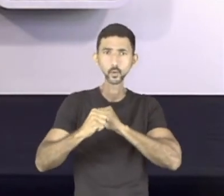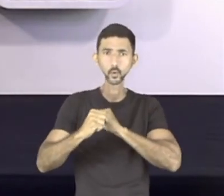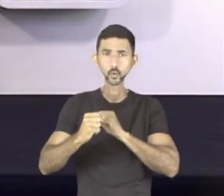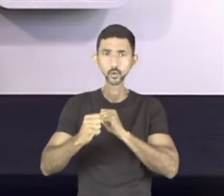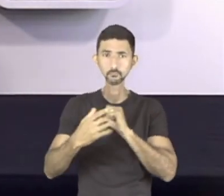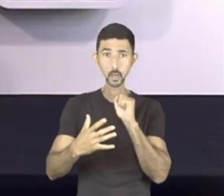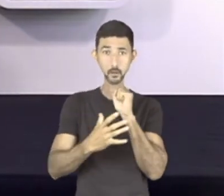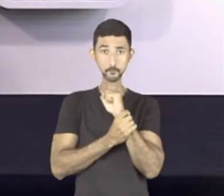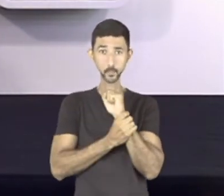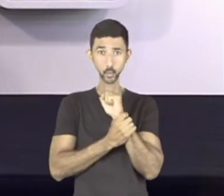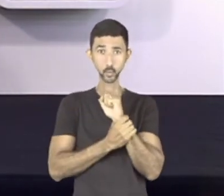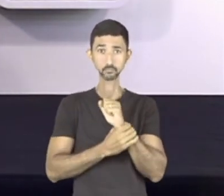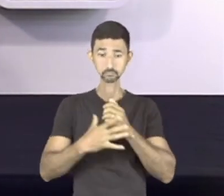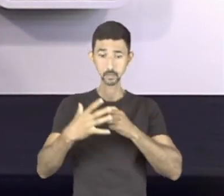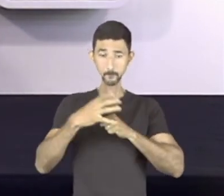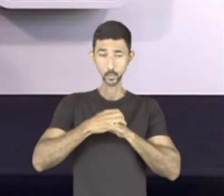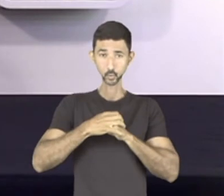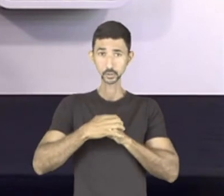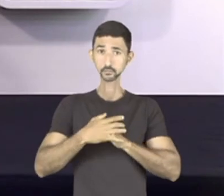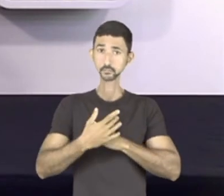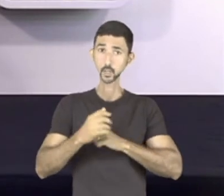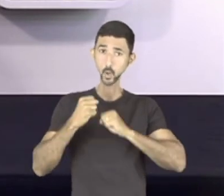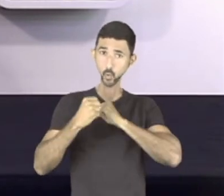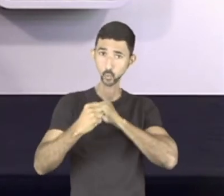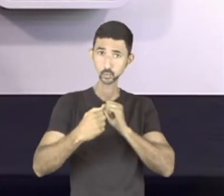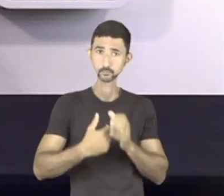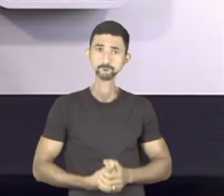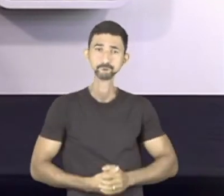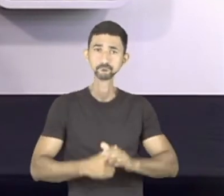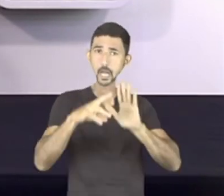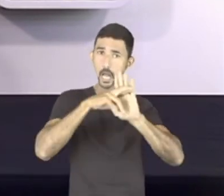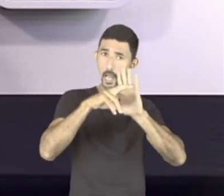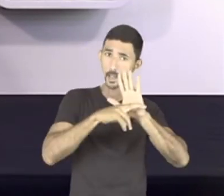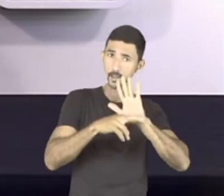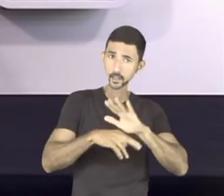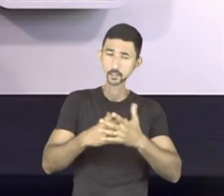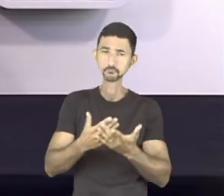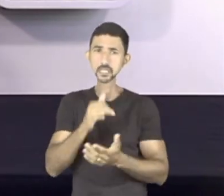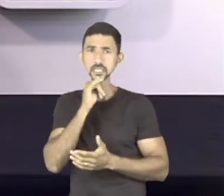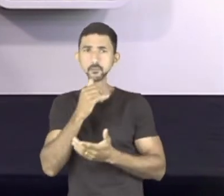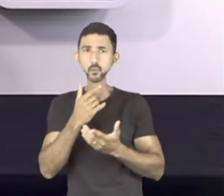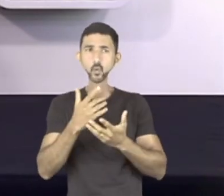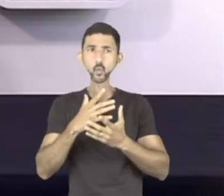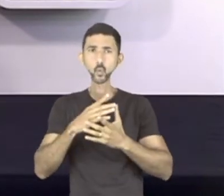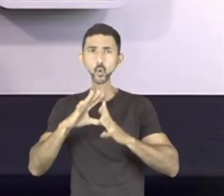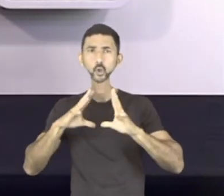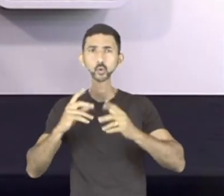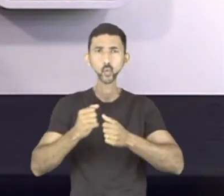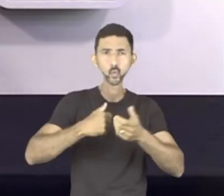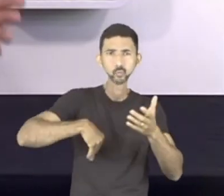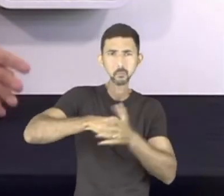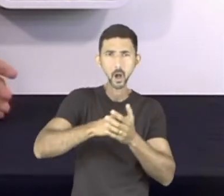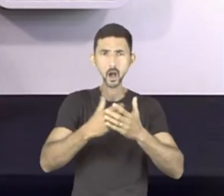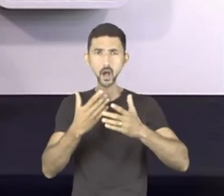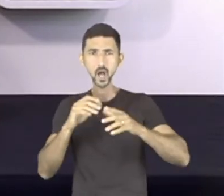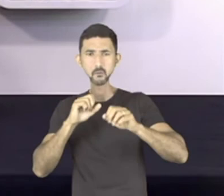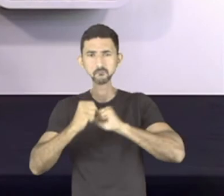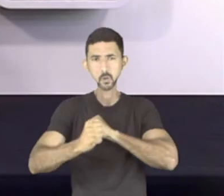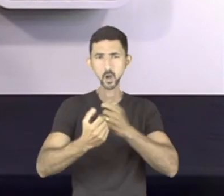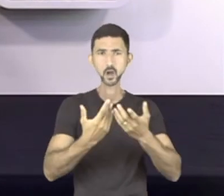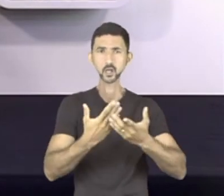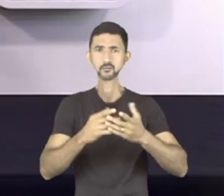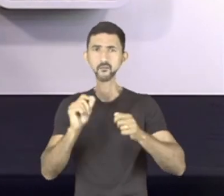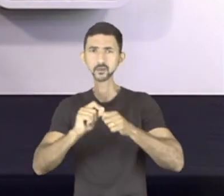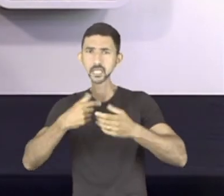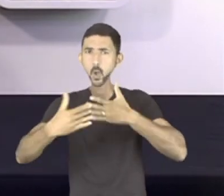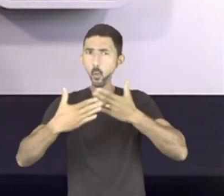sejam preservados durante um combate. Então não é aquela lógica de vale tudo, vale